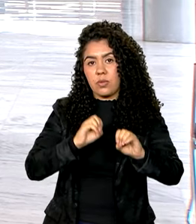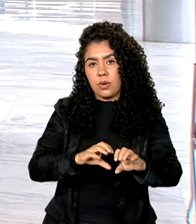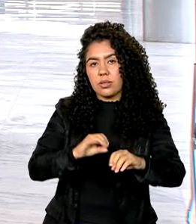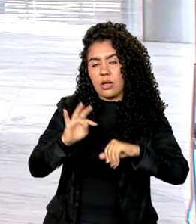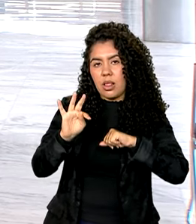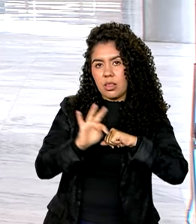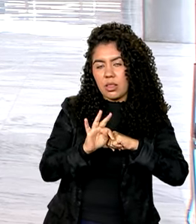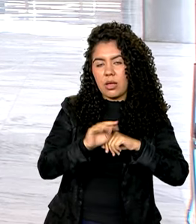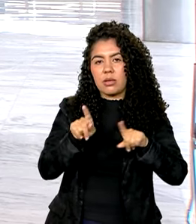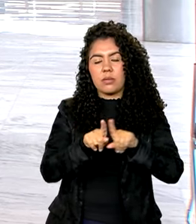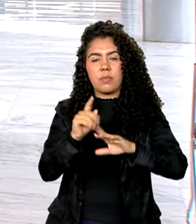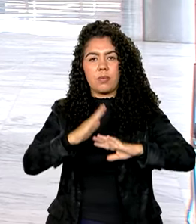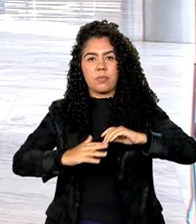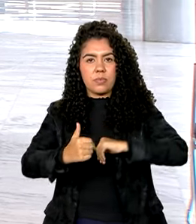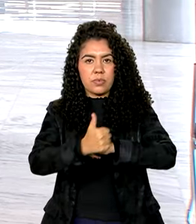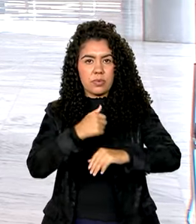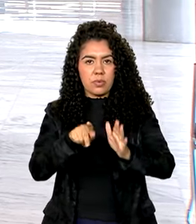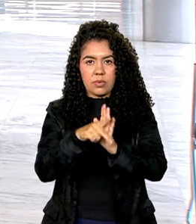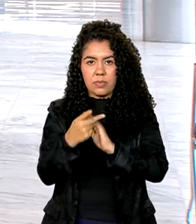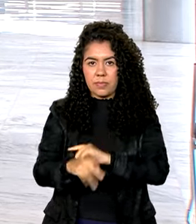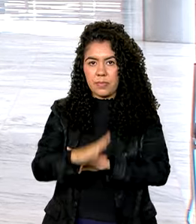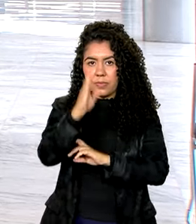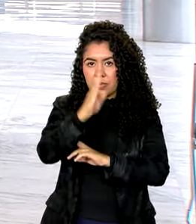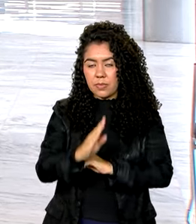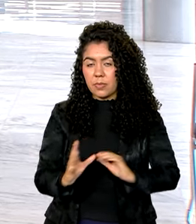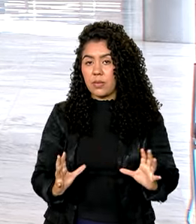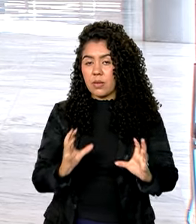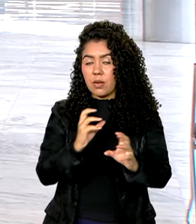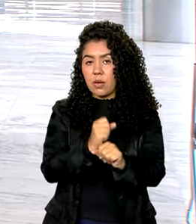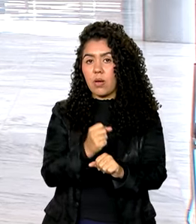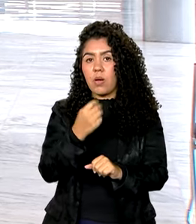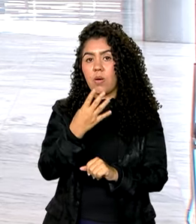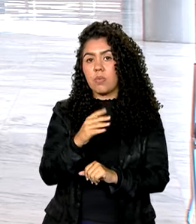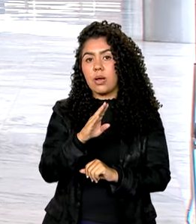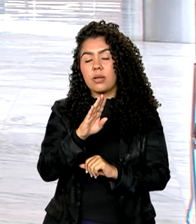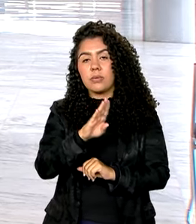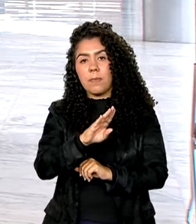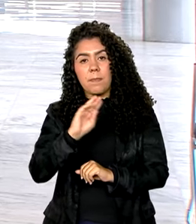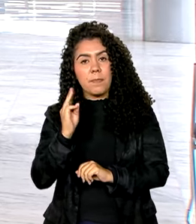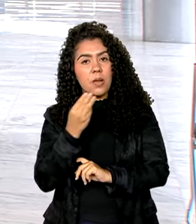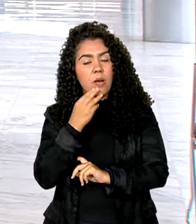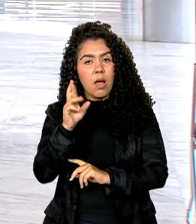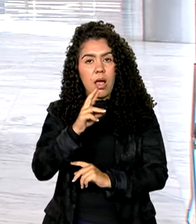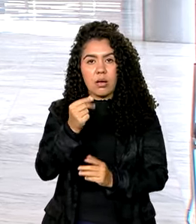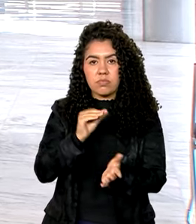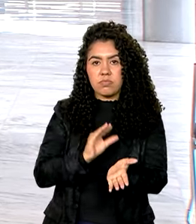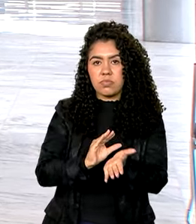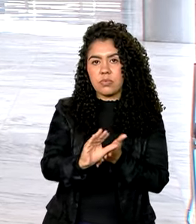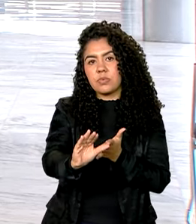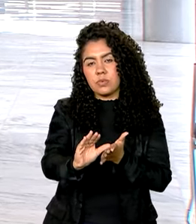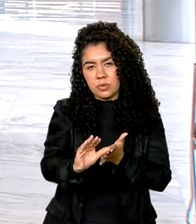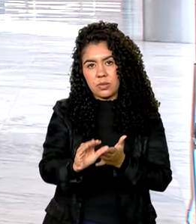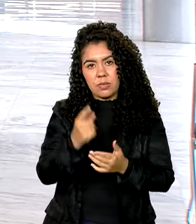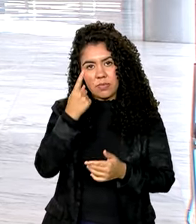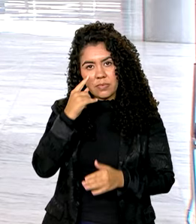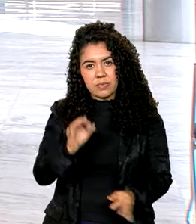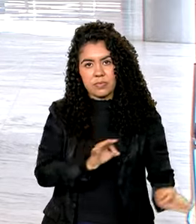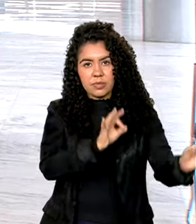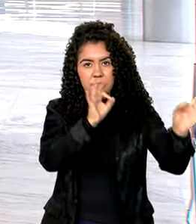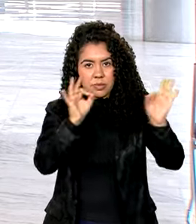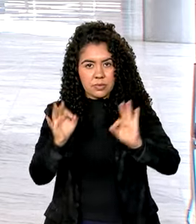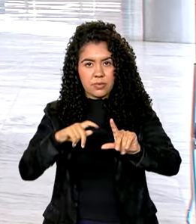e profissionalizante no Brasil. São quase 4 bilhões de reais em investimentos em novos recursos. Vamos assistir